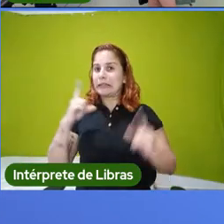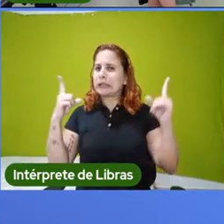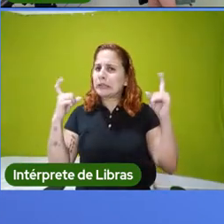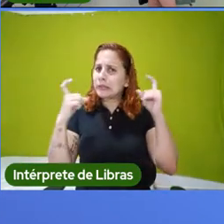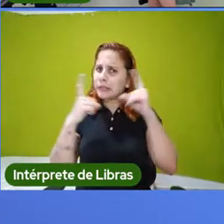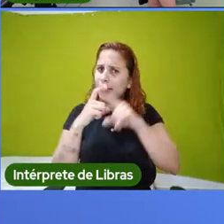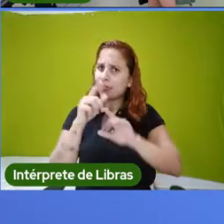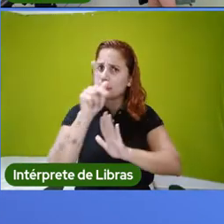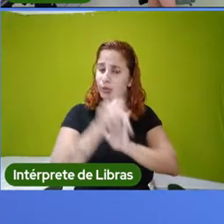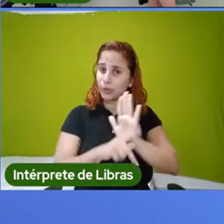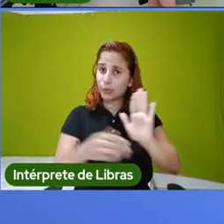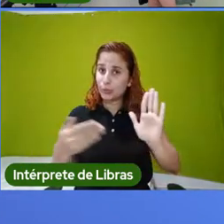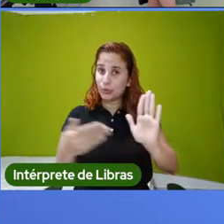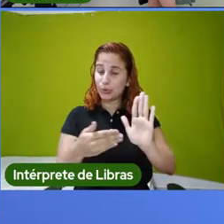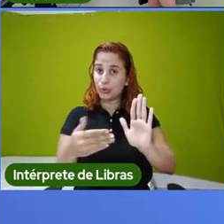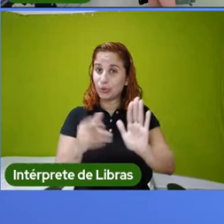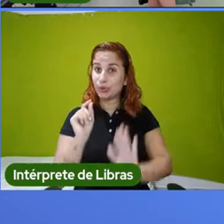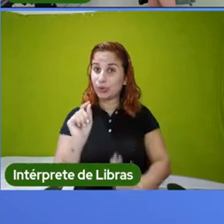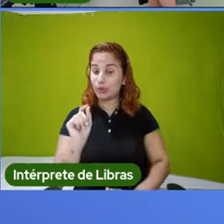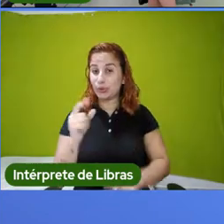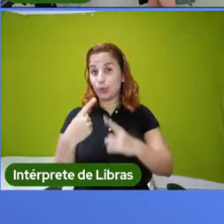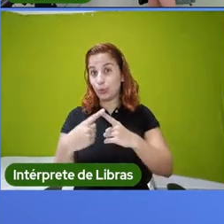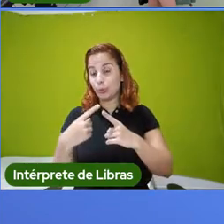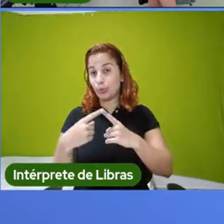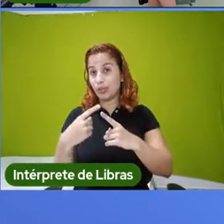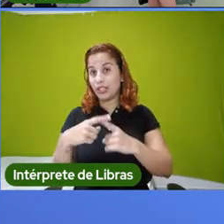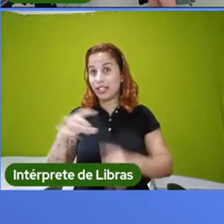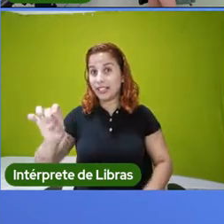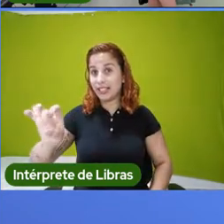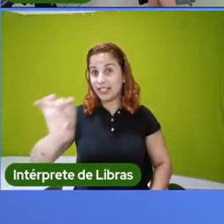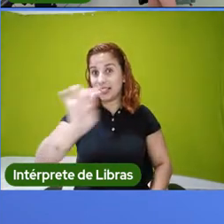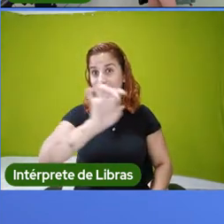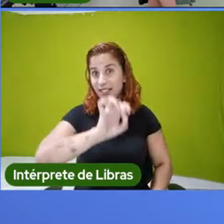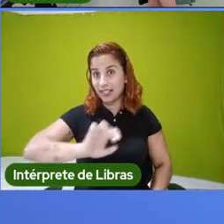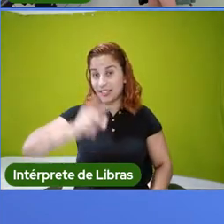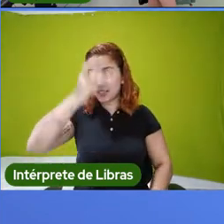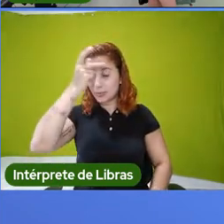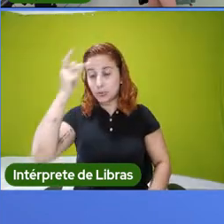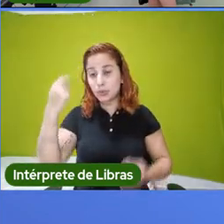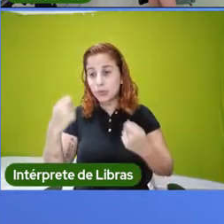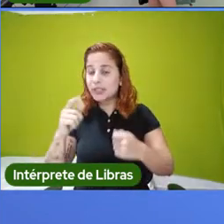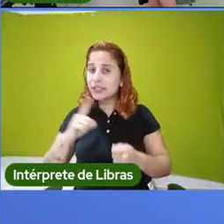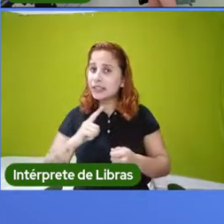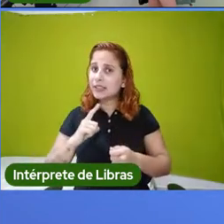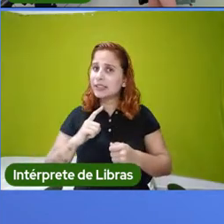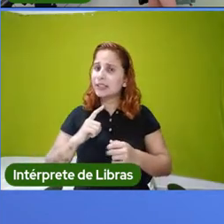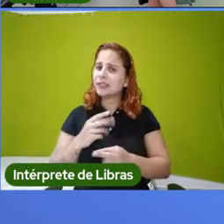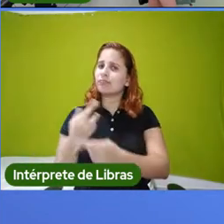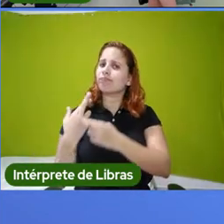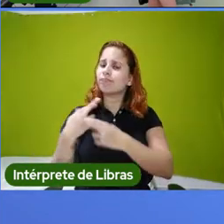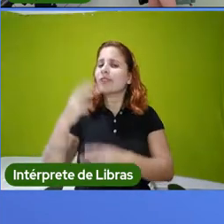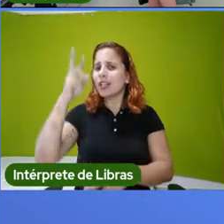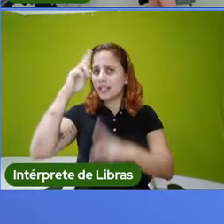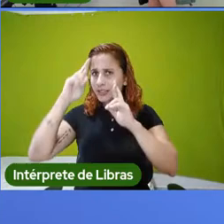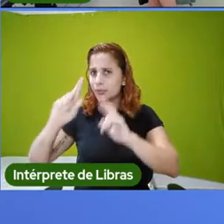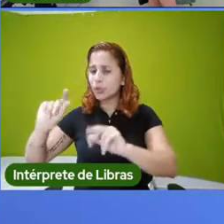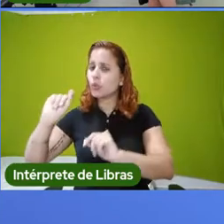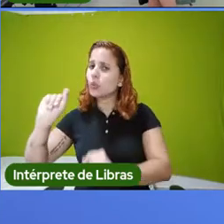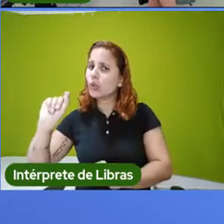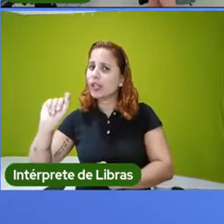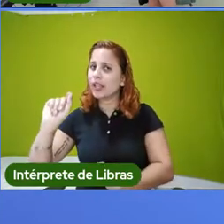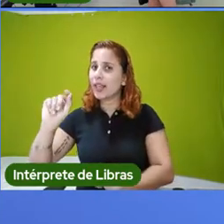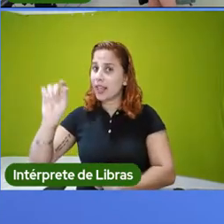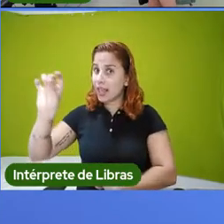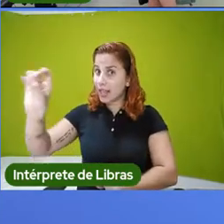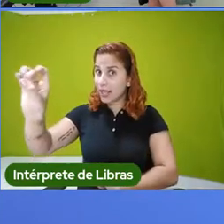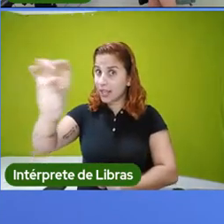é as pessoas com deficiência, elas precisam de ter a sua dignidade respeitada, levando em consideração que a autonomia